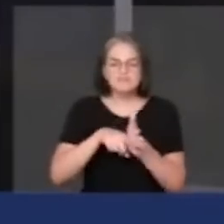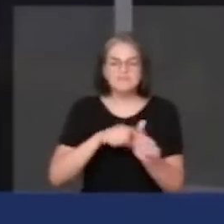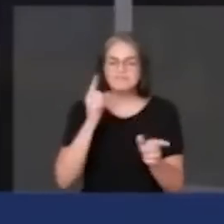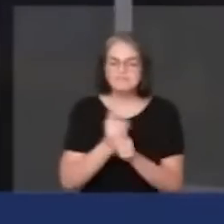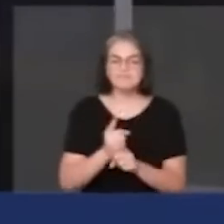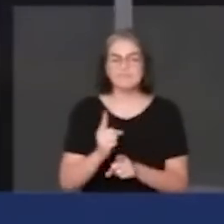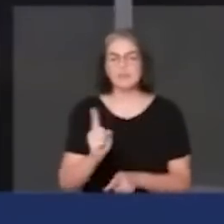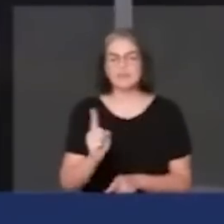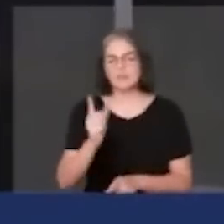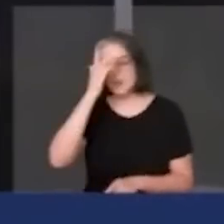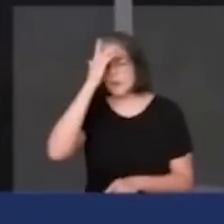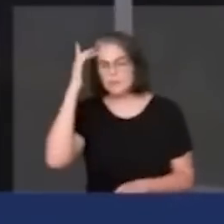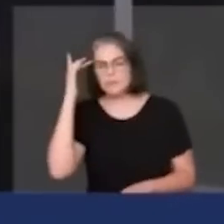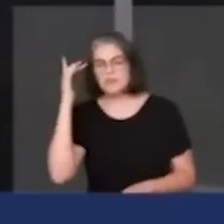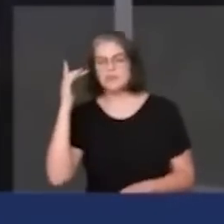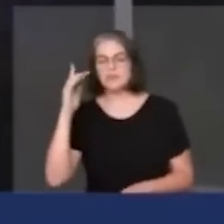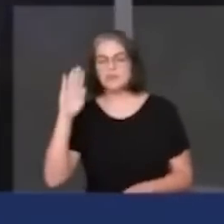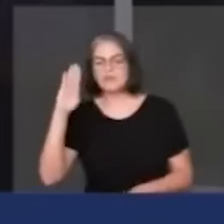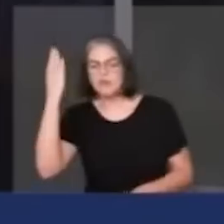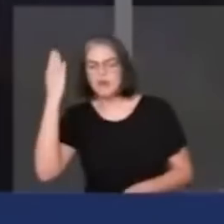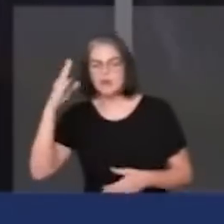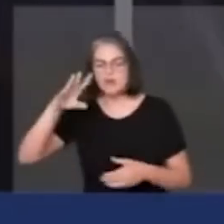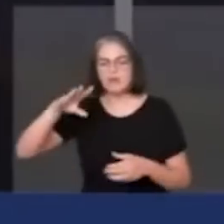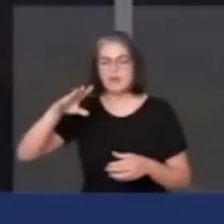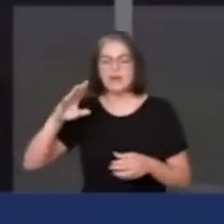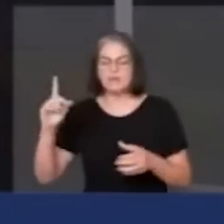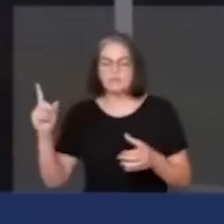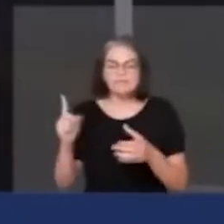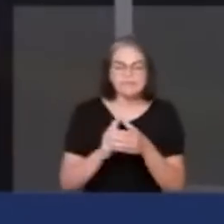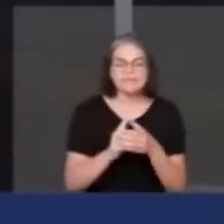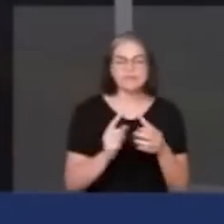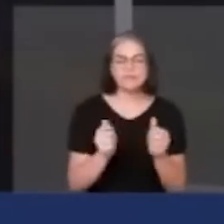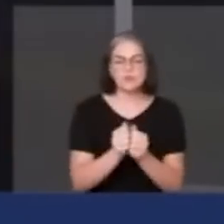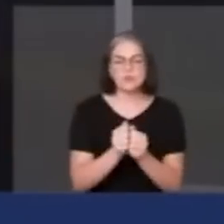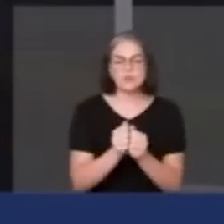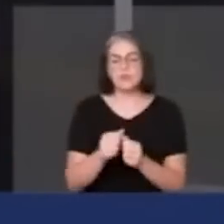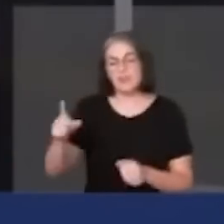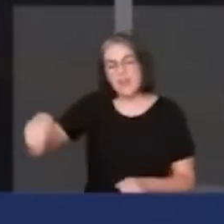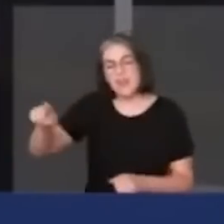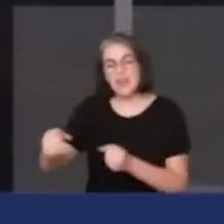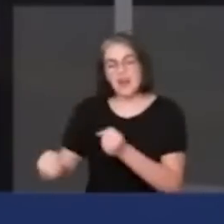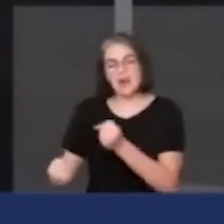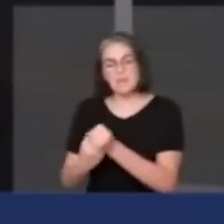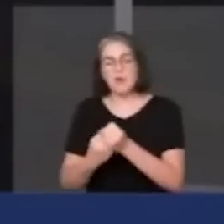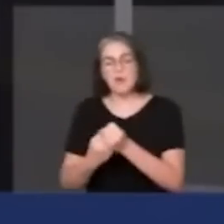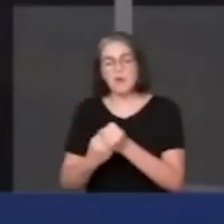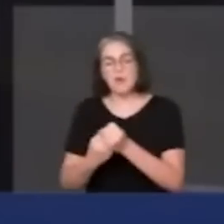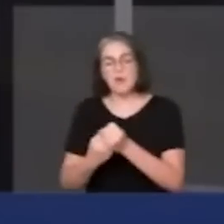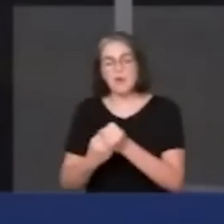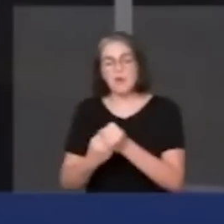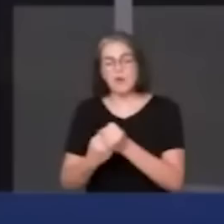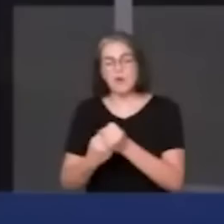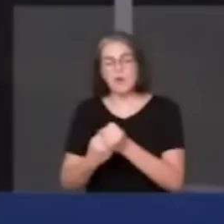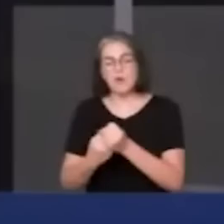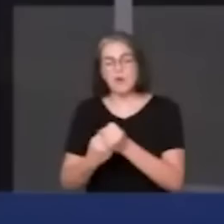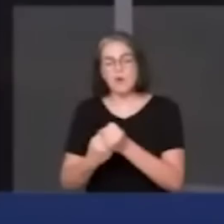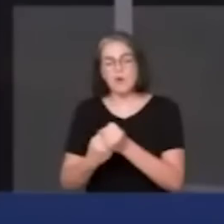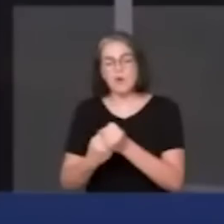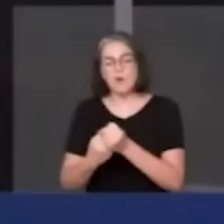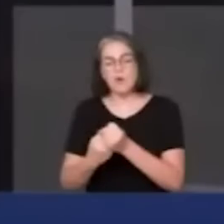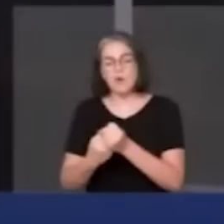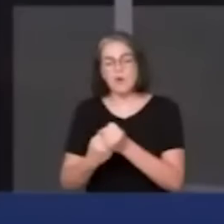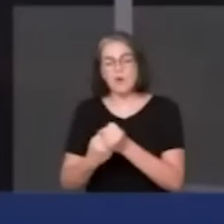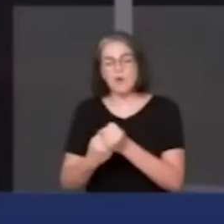Certamente o PT está querendo esconder os seus apadrinhados, que colocou lá para incentivar esses atos. Não tenha dúvida disso. Tal qual,